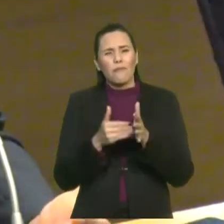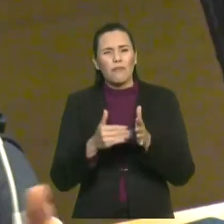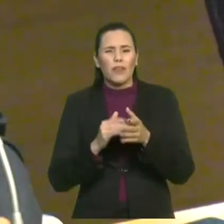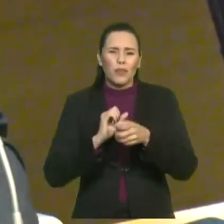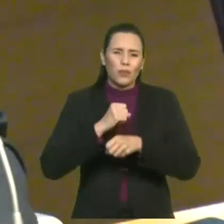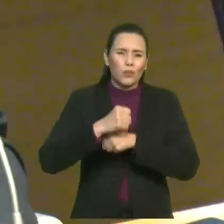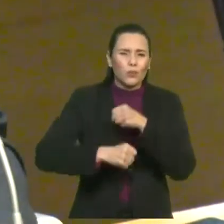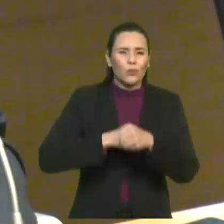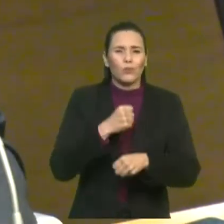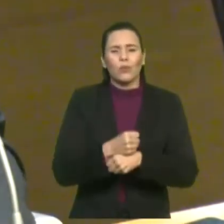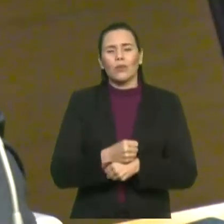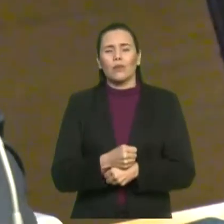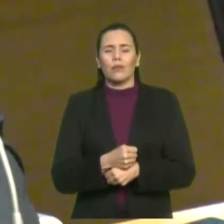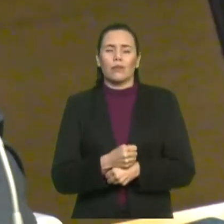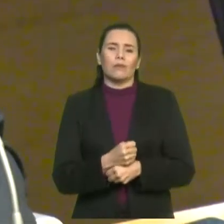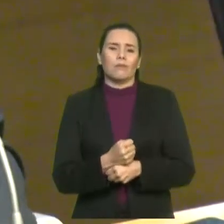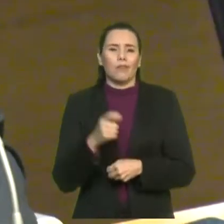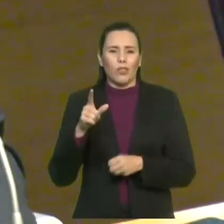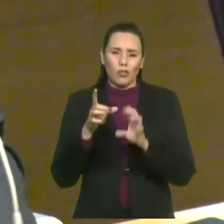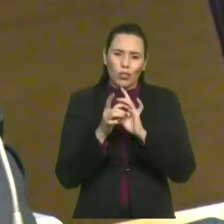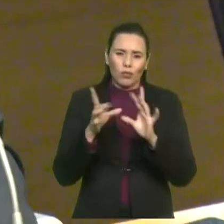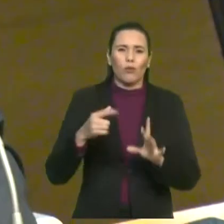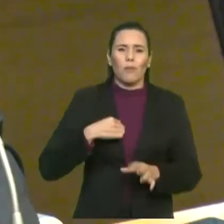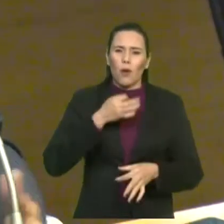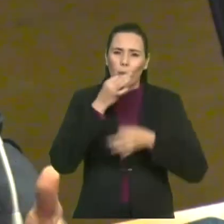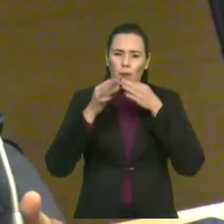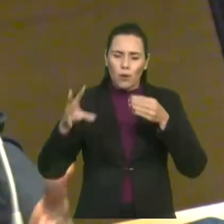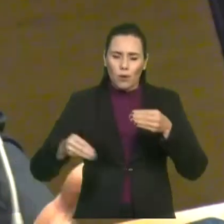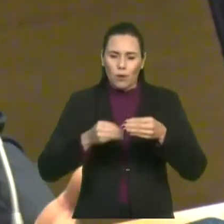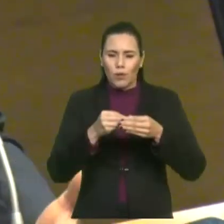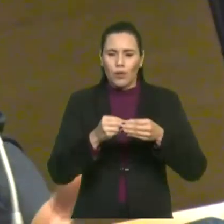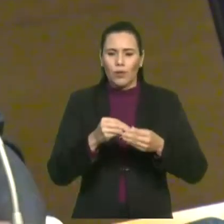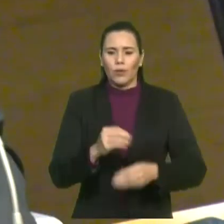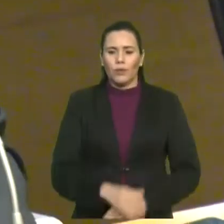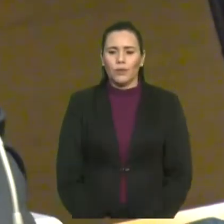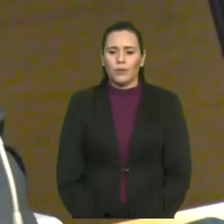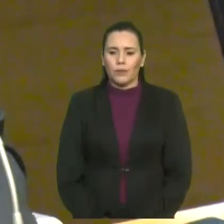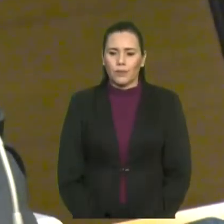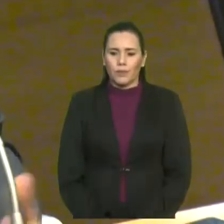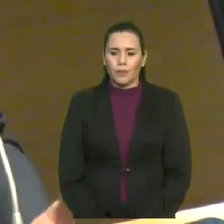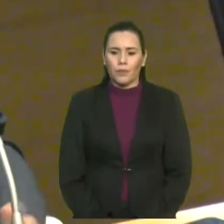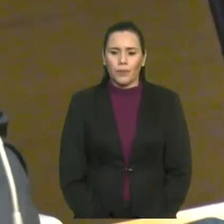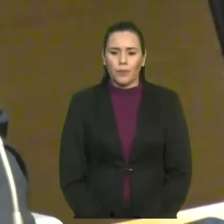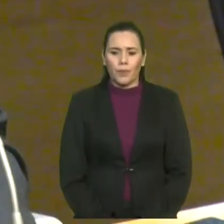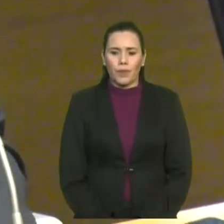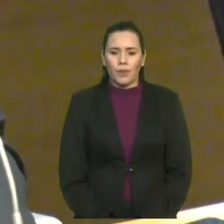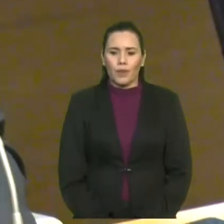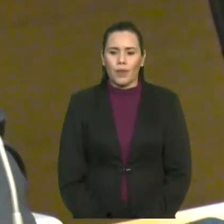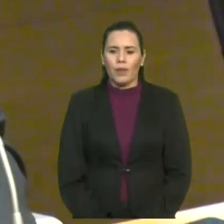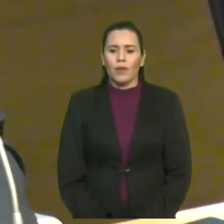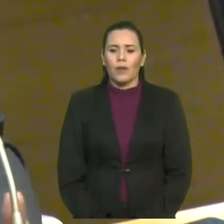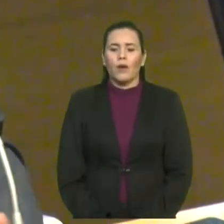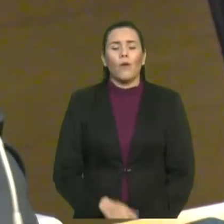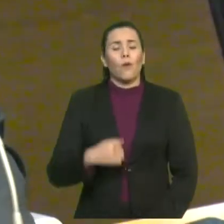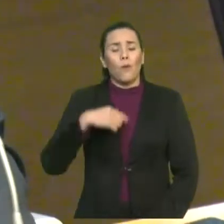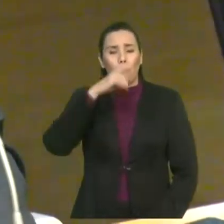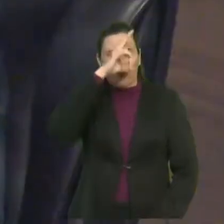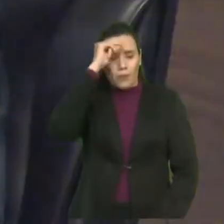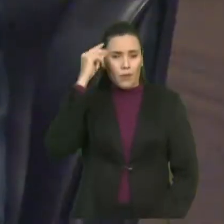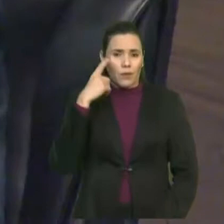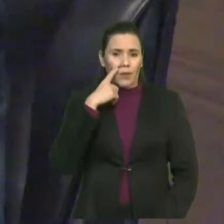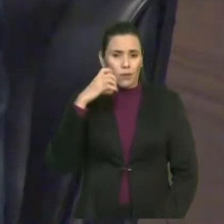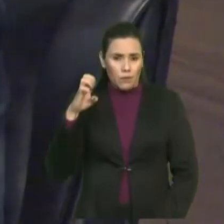deixar minhas mensagens de felicitações ao nosso meu ex-chefe, deputado prefeito Edivaldo Holanda